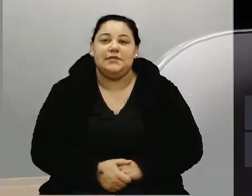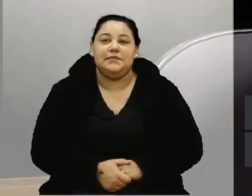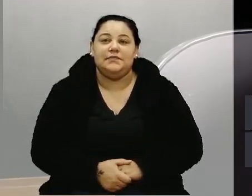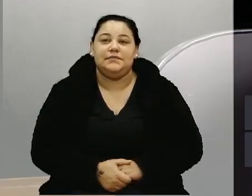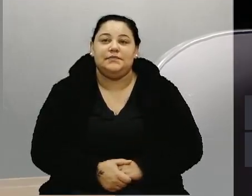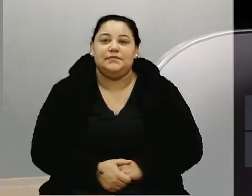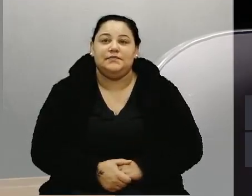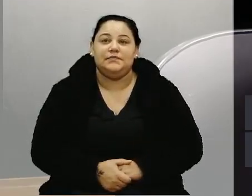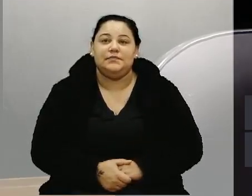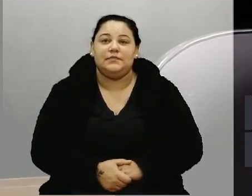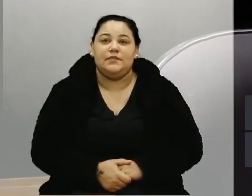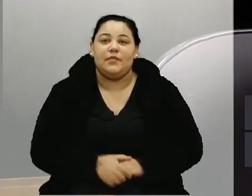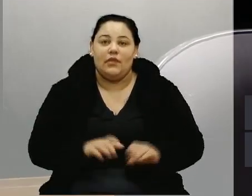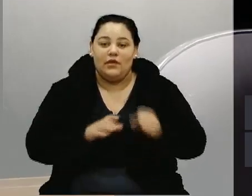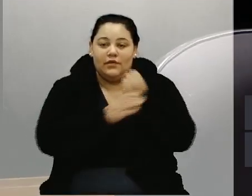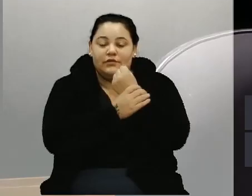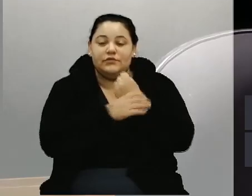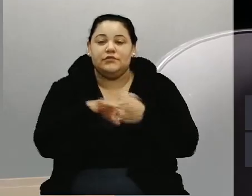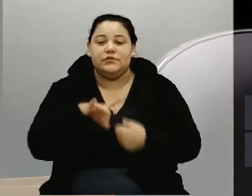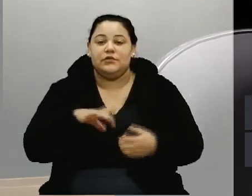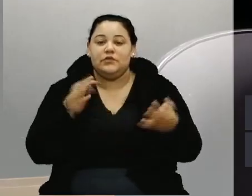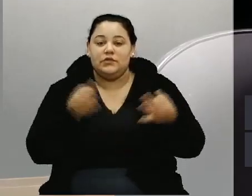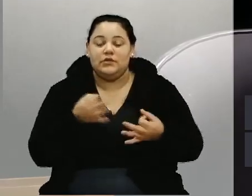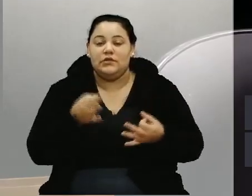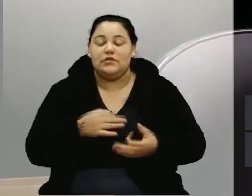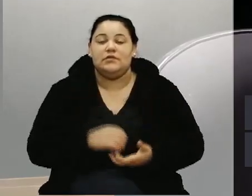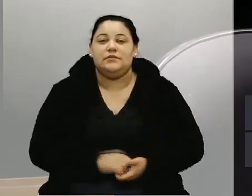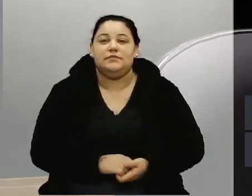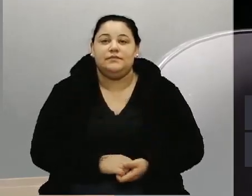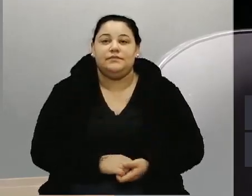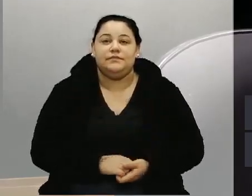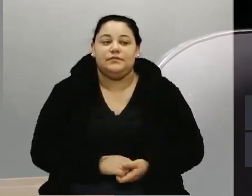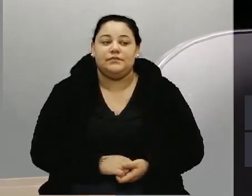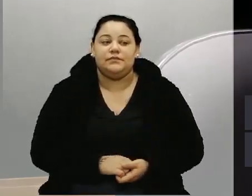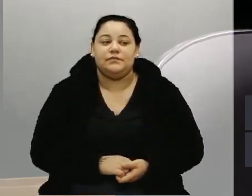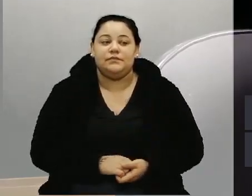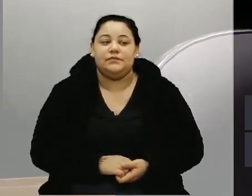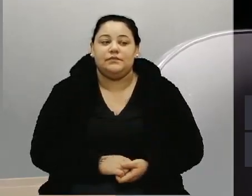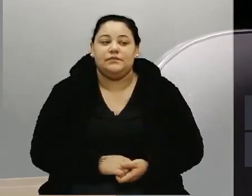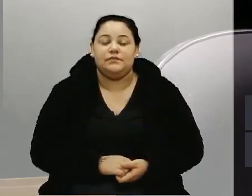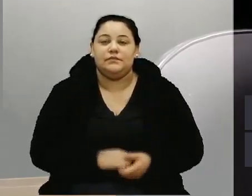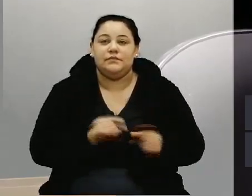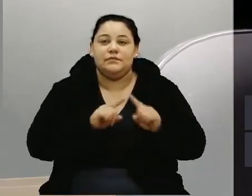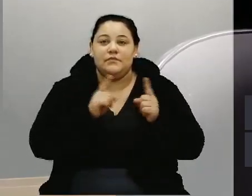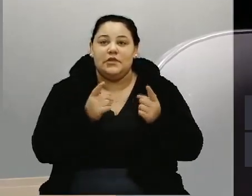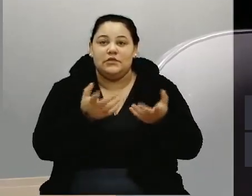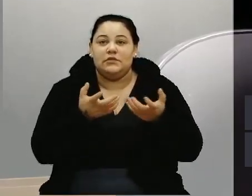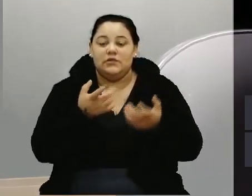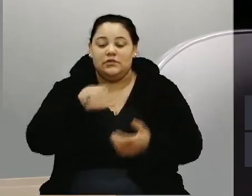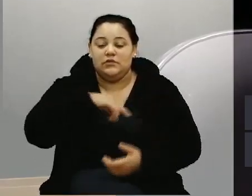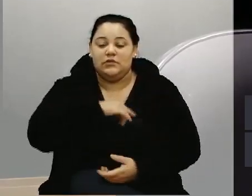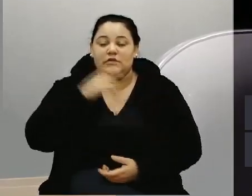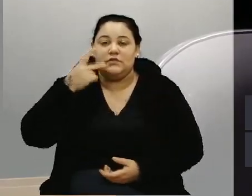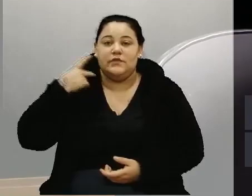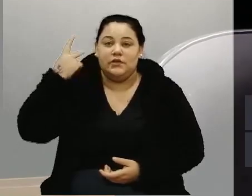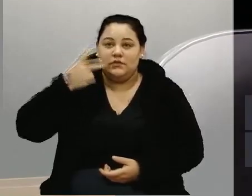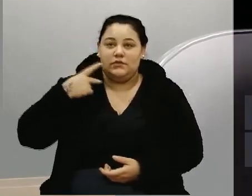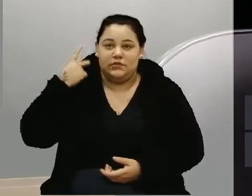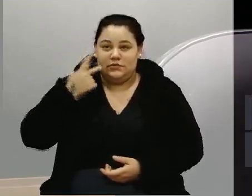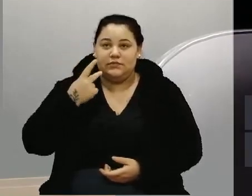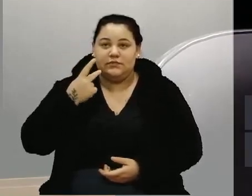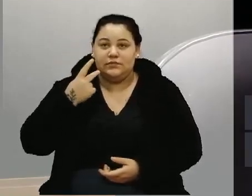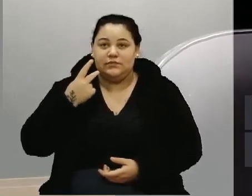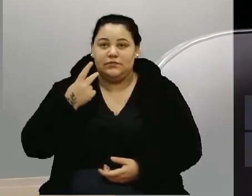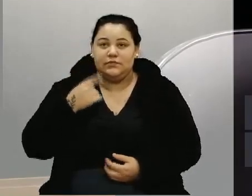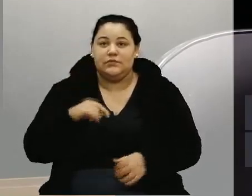ser garantido, não tem a mínima dúvida. Mas eu quero aqui dizer que nós, vereadores e vereadoras, assim